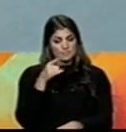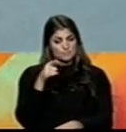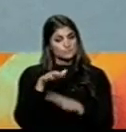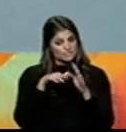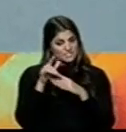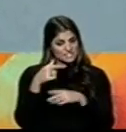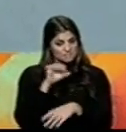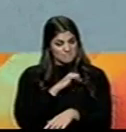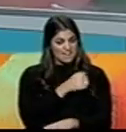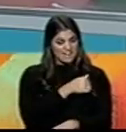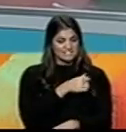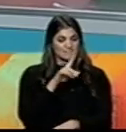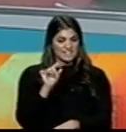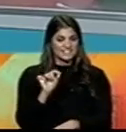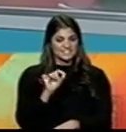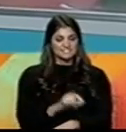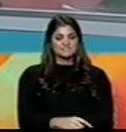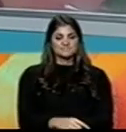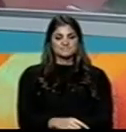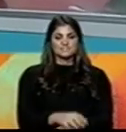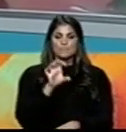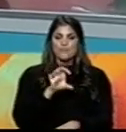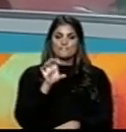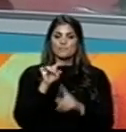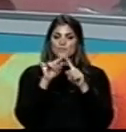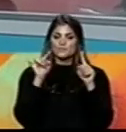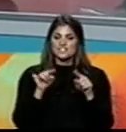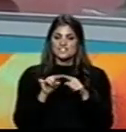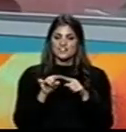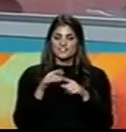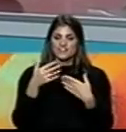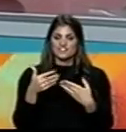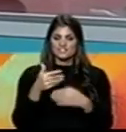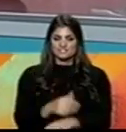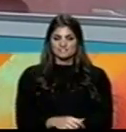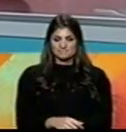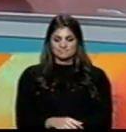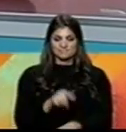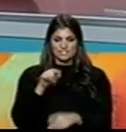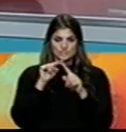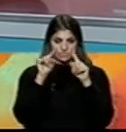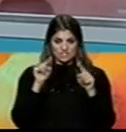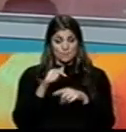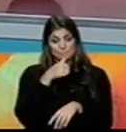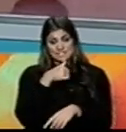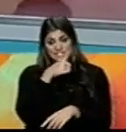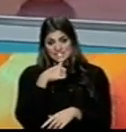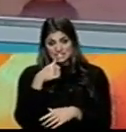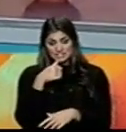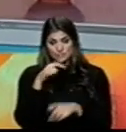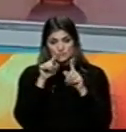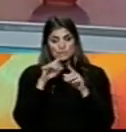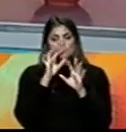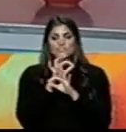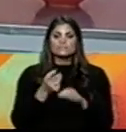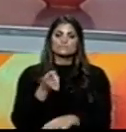Já viste? Fica em formatozinho de coração, olha aqui. Pães em feitio de coração. Este coraçãozinho, paciência. Olha, os corações não são perfeitos.